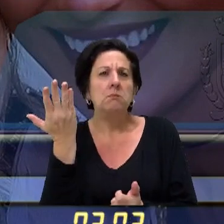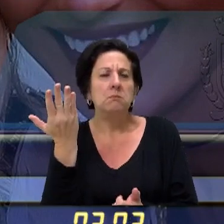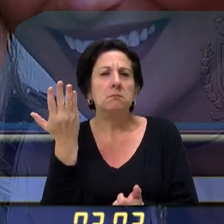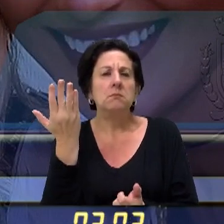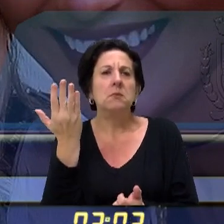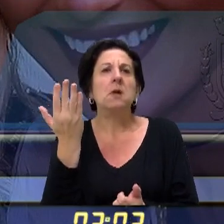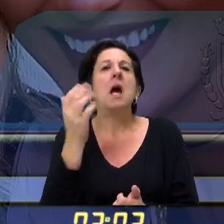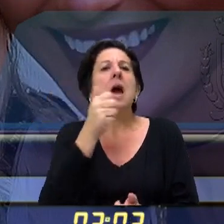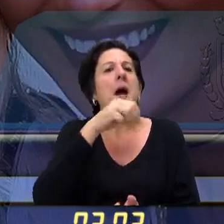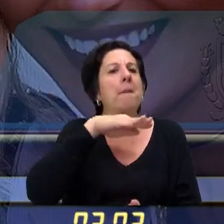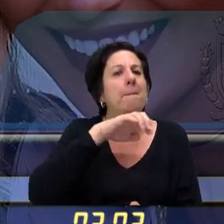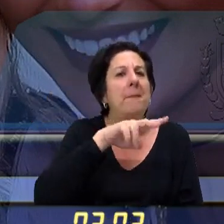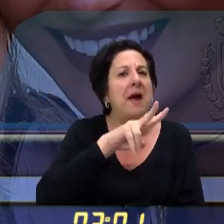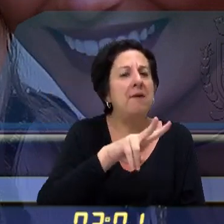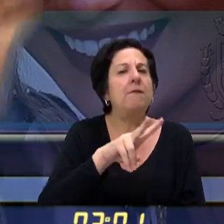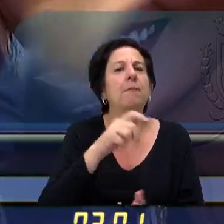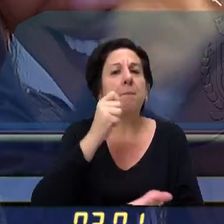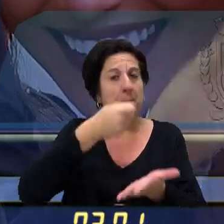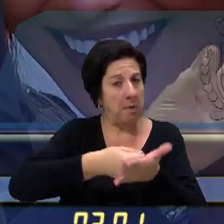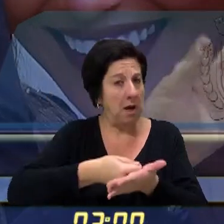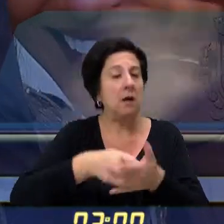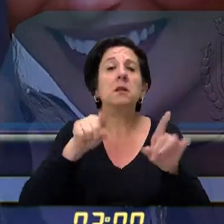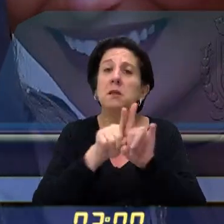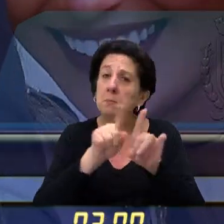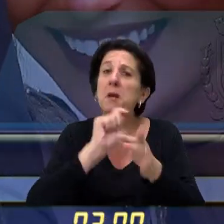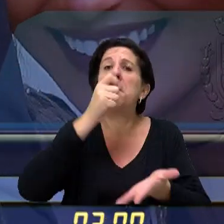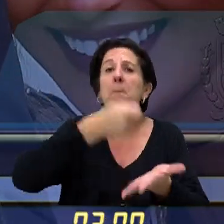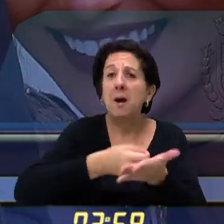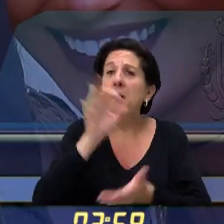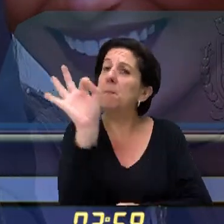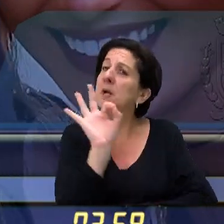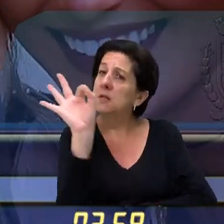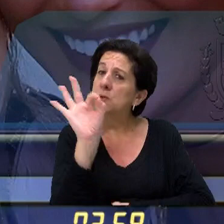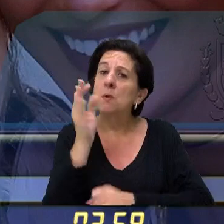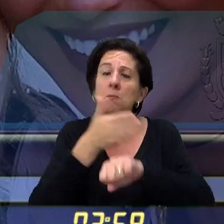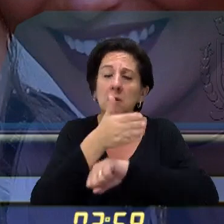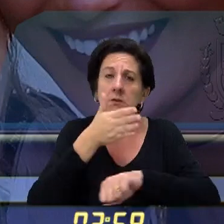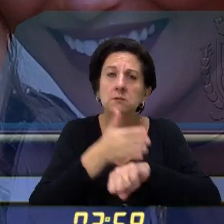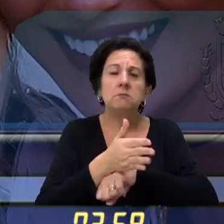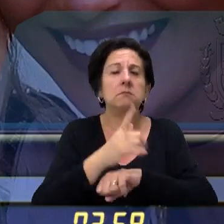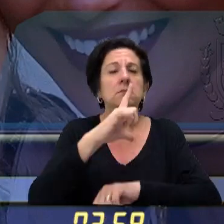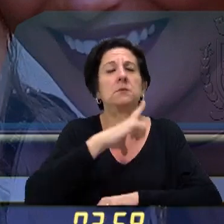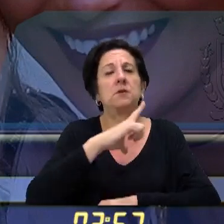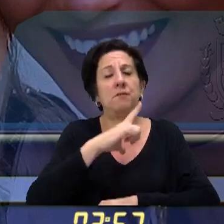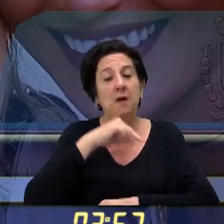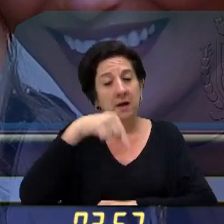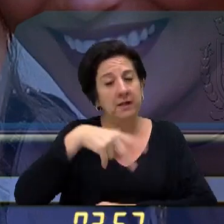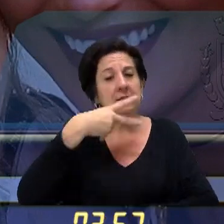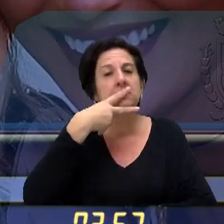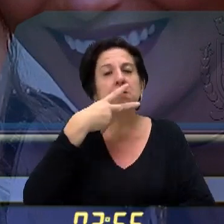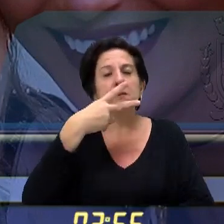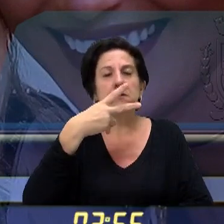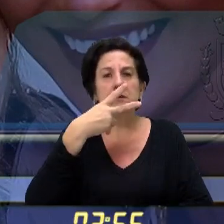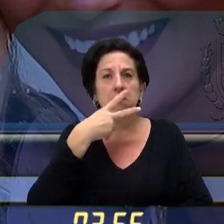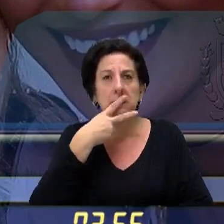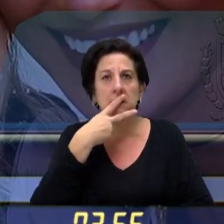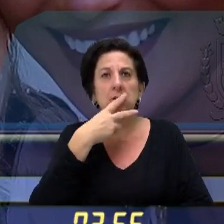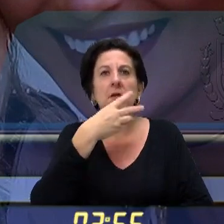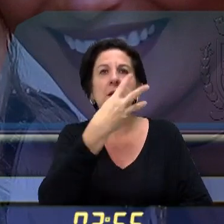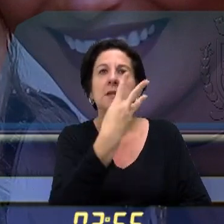Ambev paga, eles também pagarem o percentual de participação, mas que nós também tivéssemos em Santa Cruz do Sul,